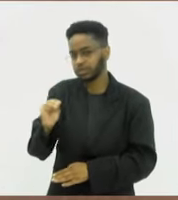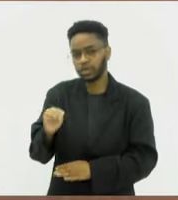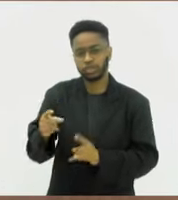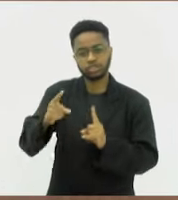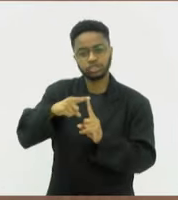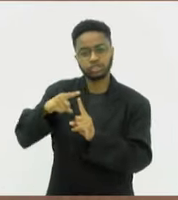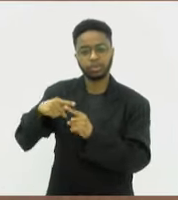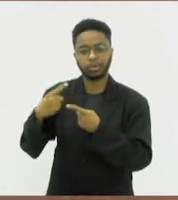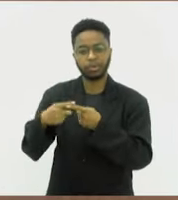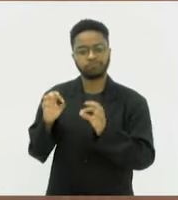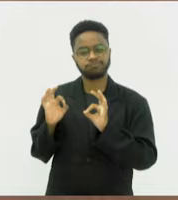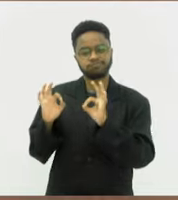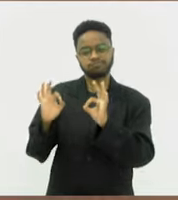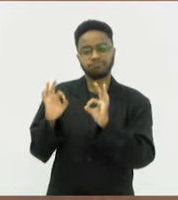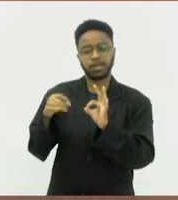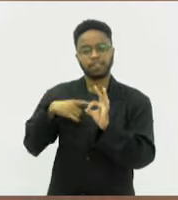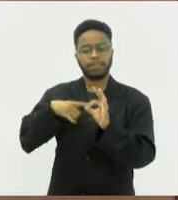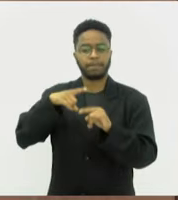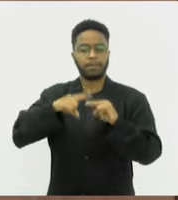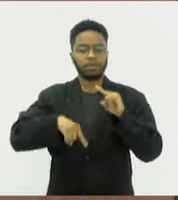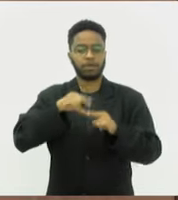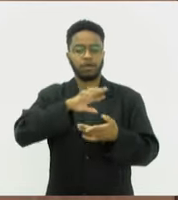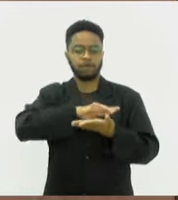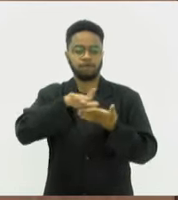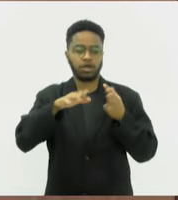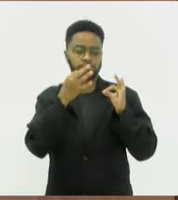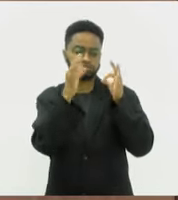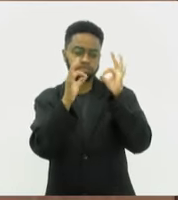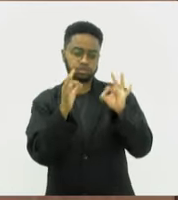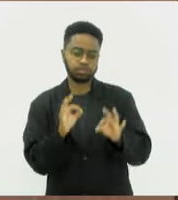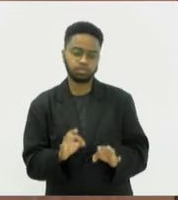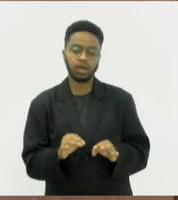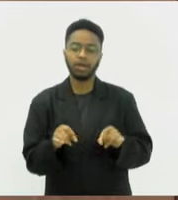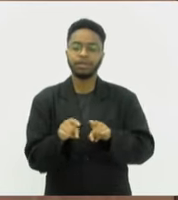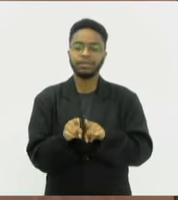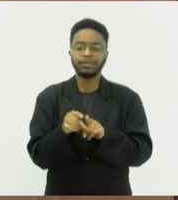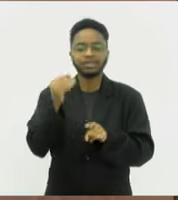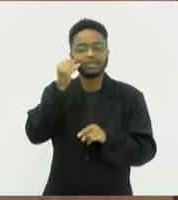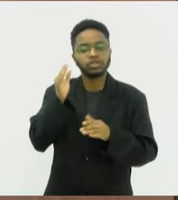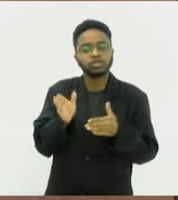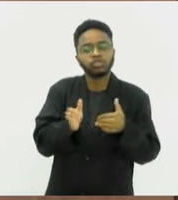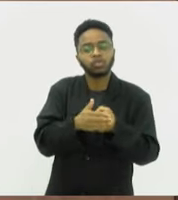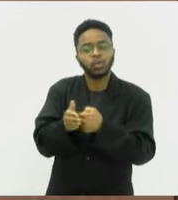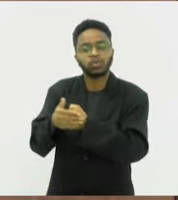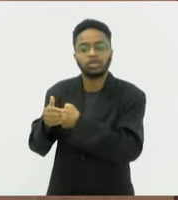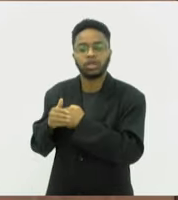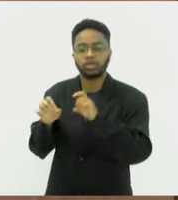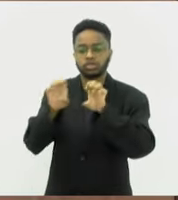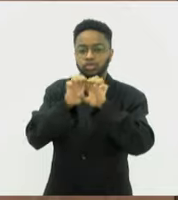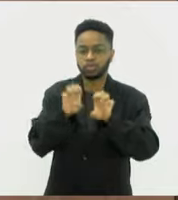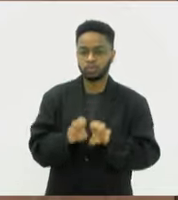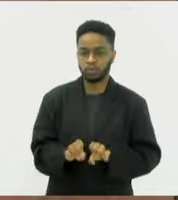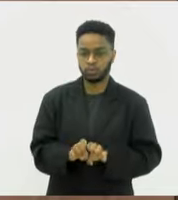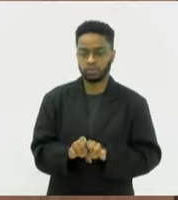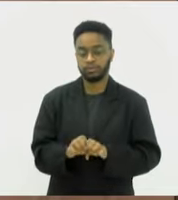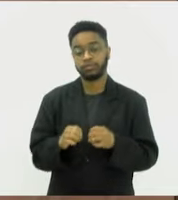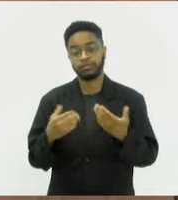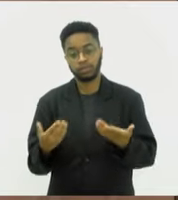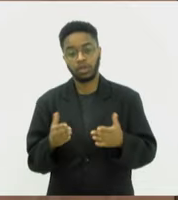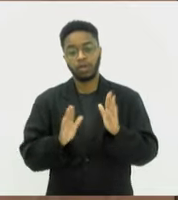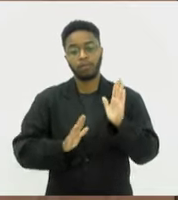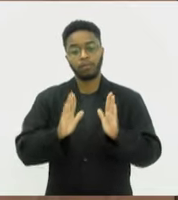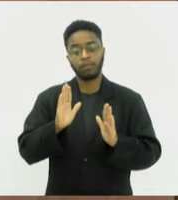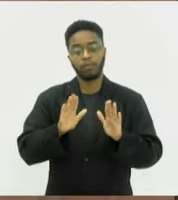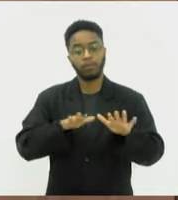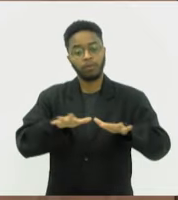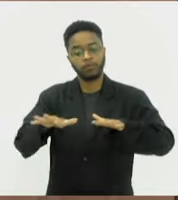muito pomposo, cheio de ornamentos, que buscava esconder a estrutura da edificação. O movimento moderno veio